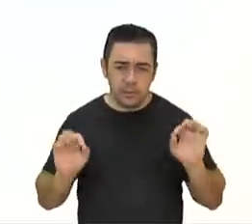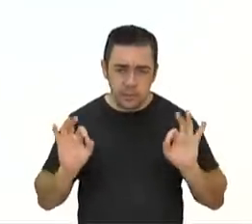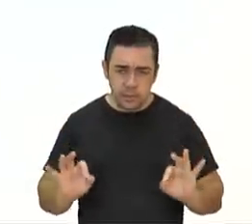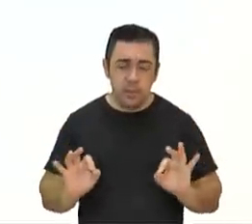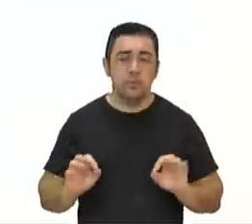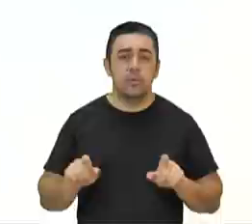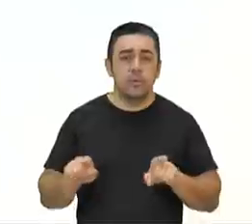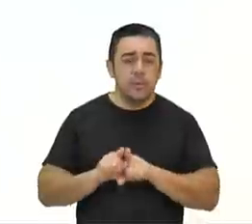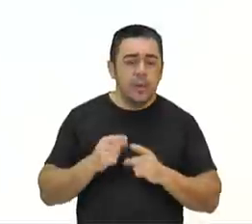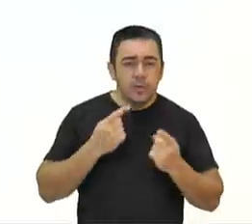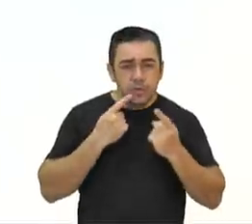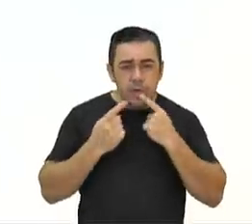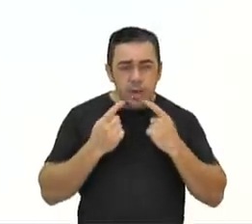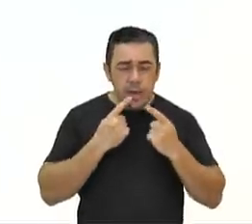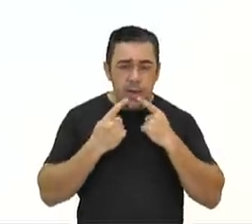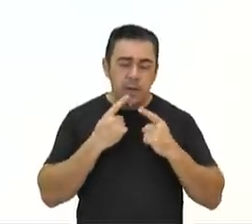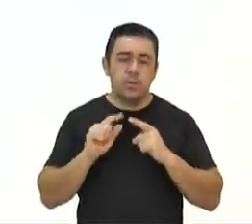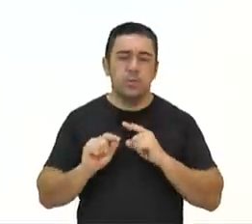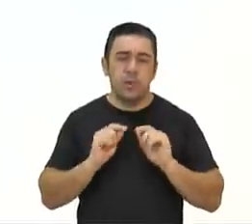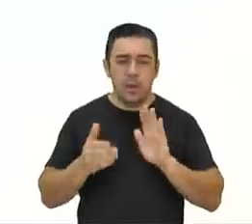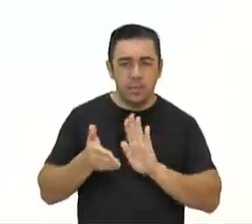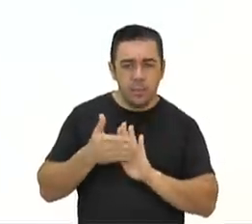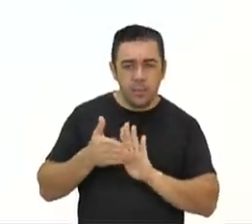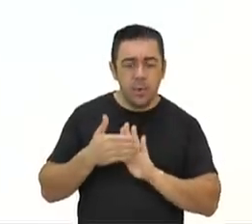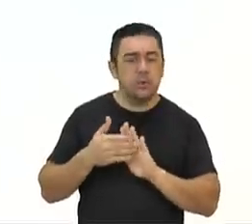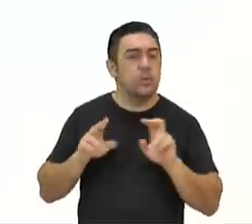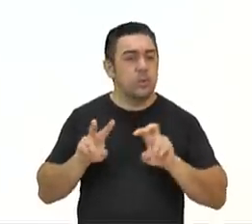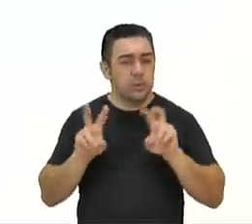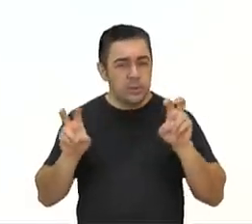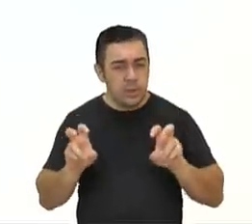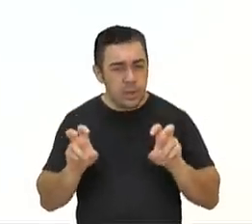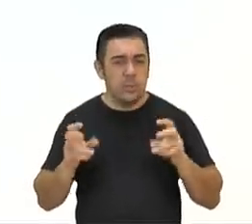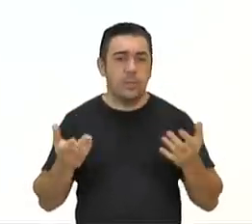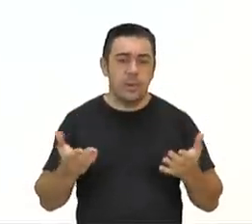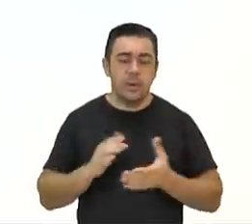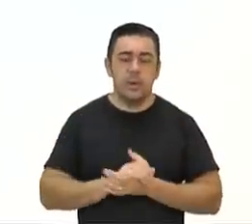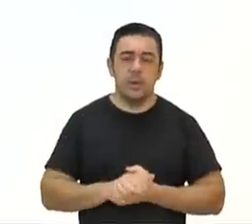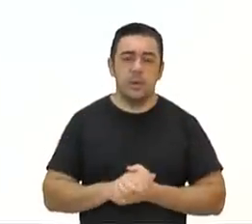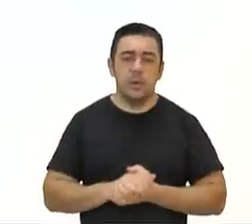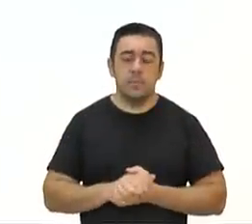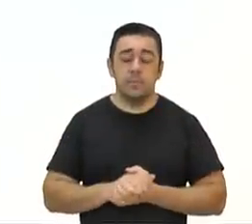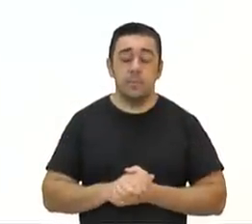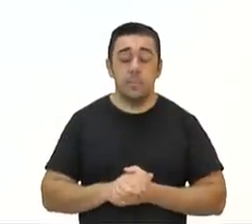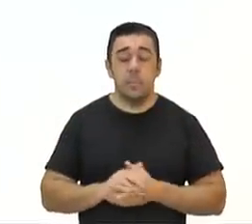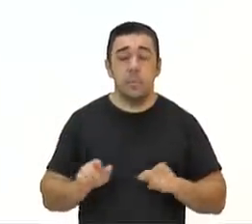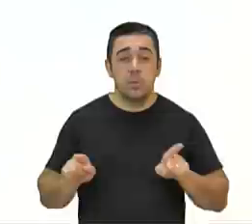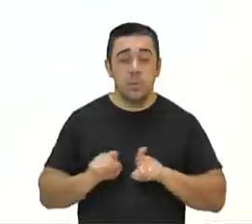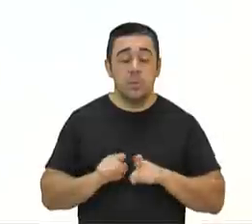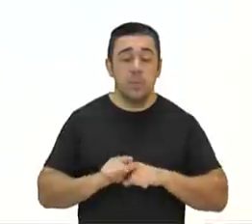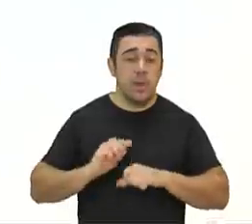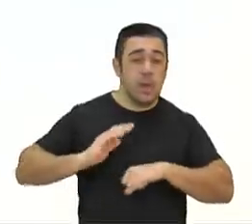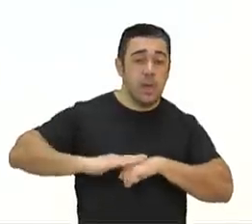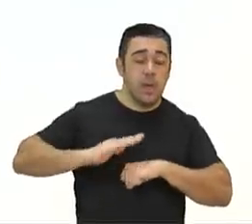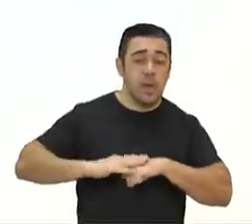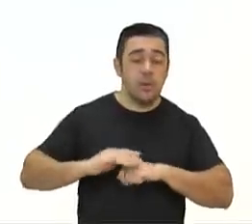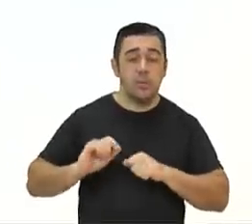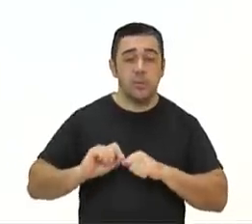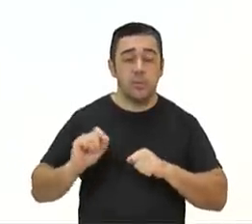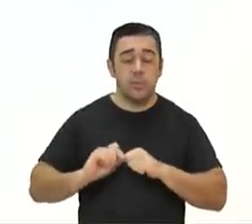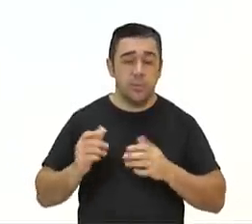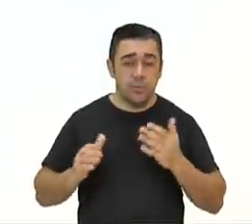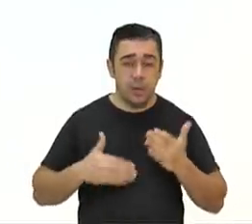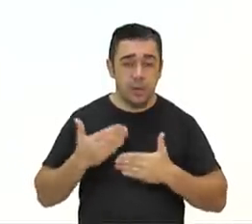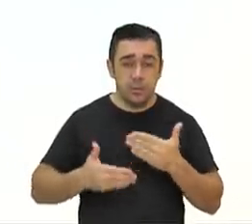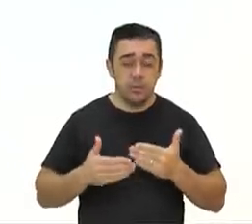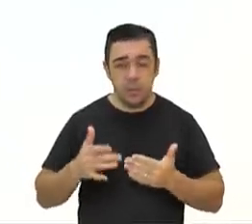o diálogo, a proposta do tema, né, do assunto que será discutido, e a atitude em direção ao público